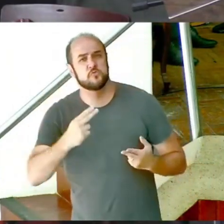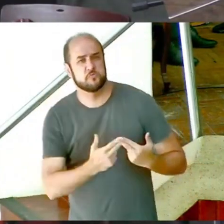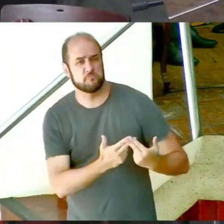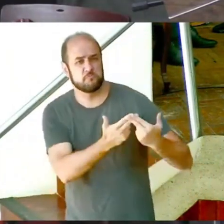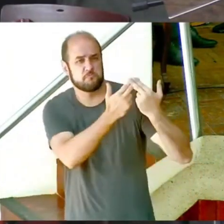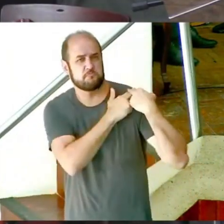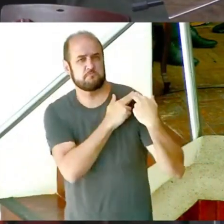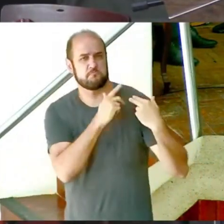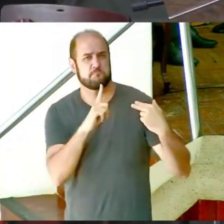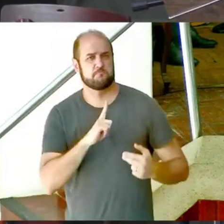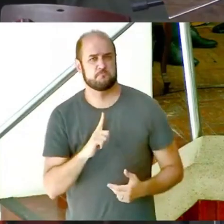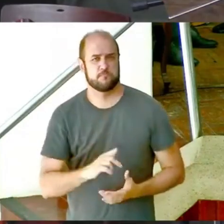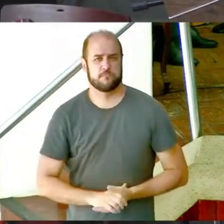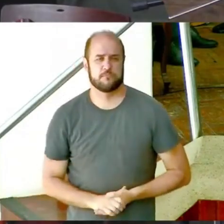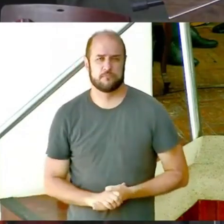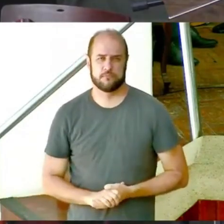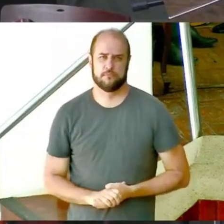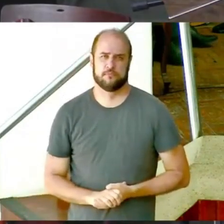isso.